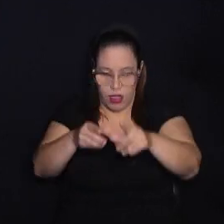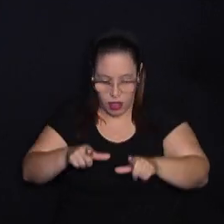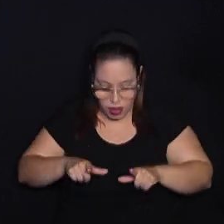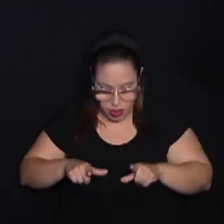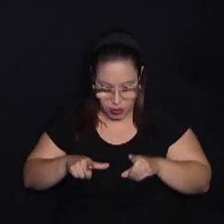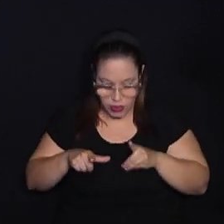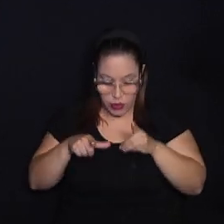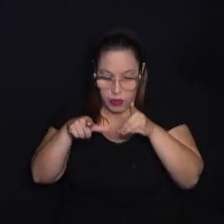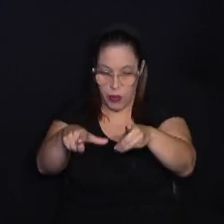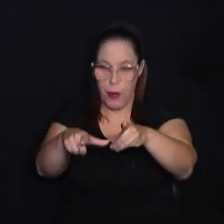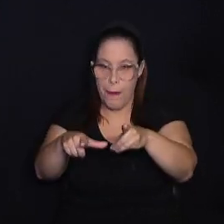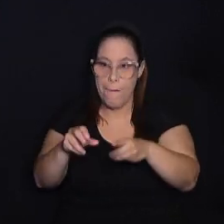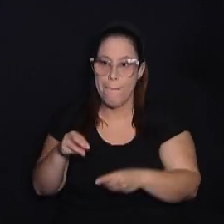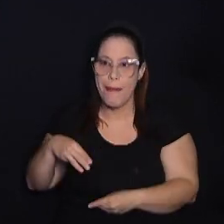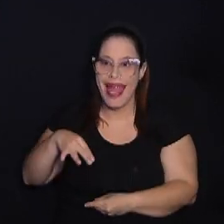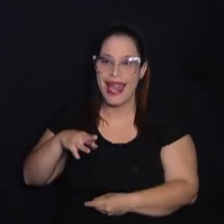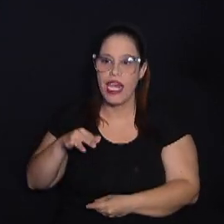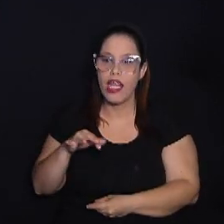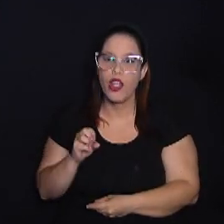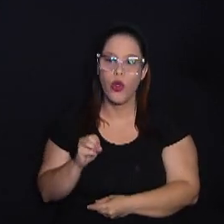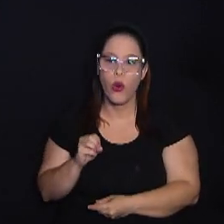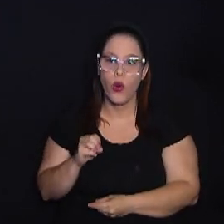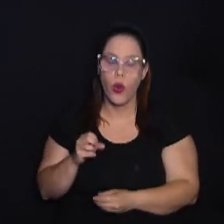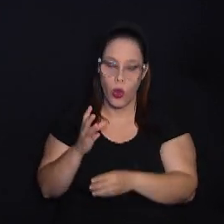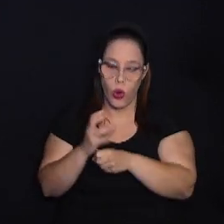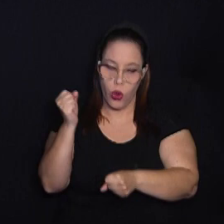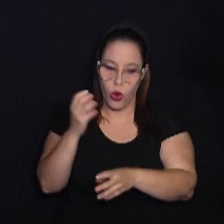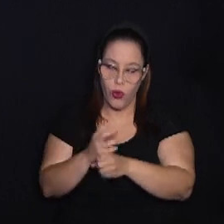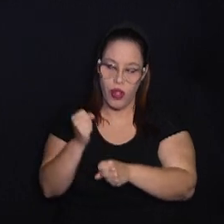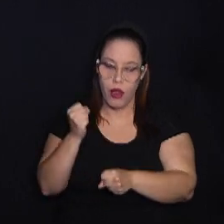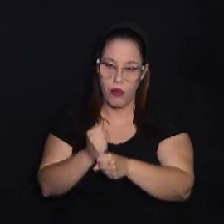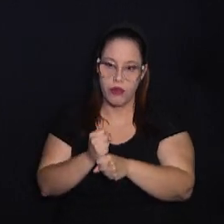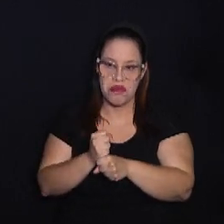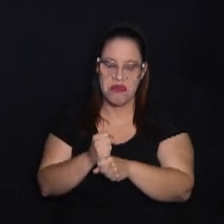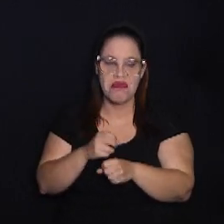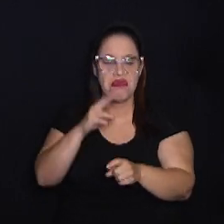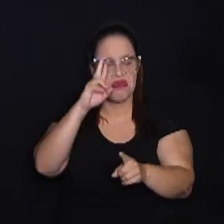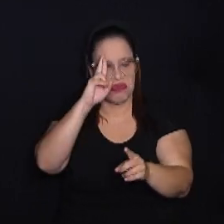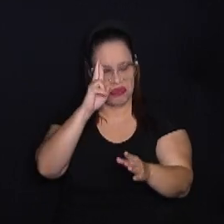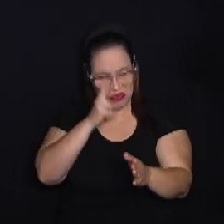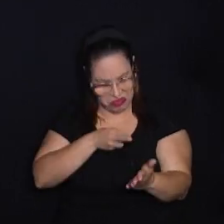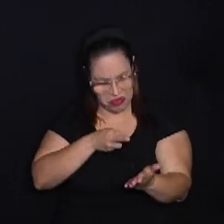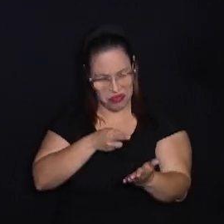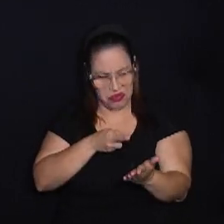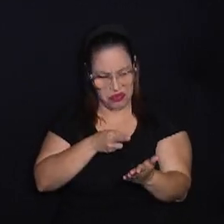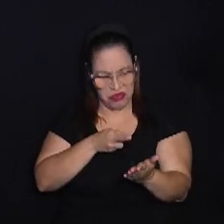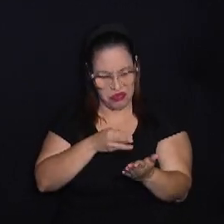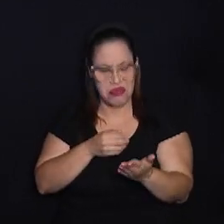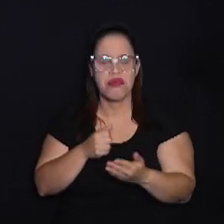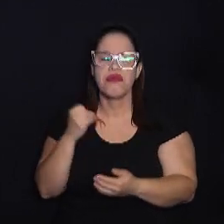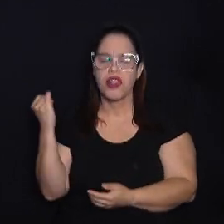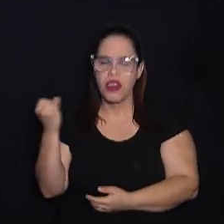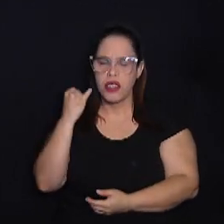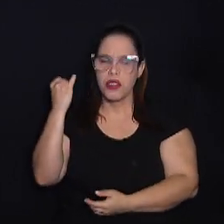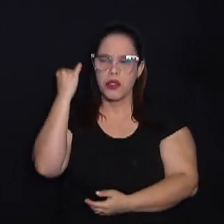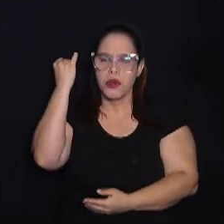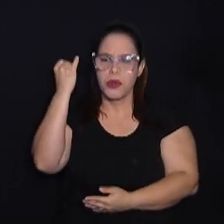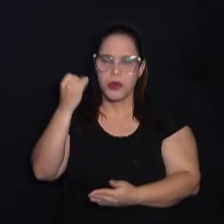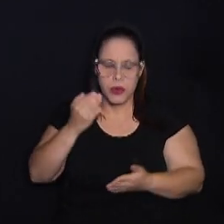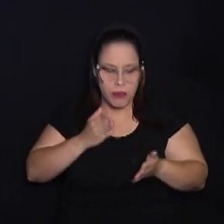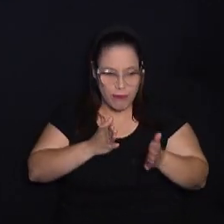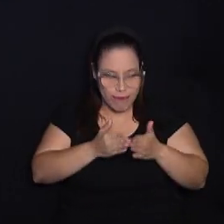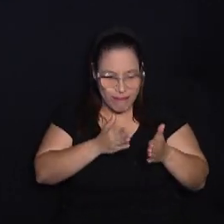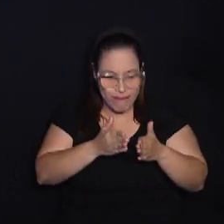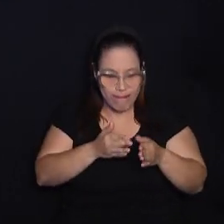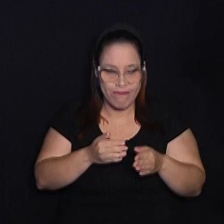de mérito contábil, é como forma de reconhecer também a importância desse segmento de atividade na